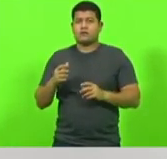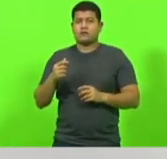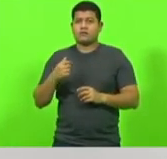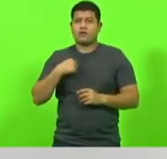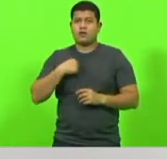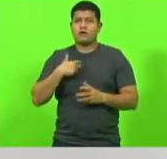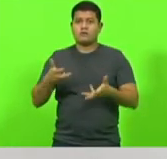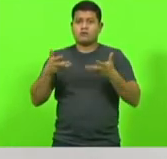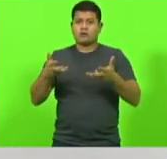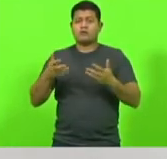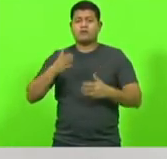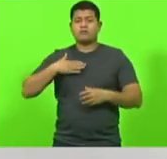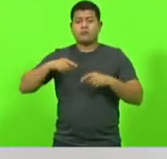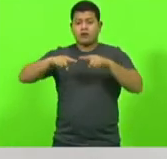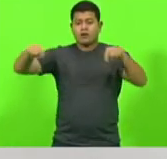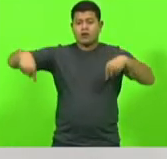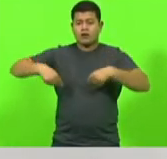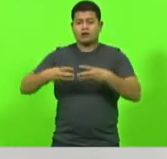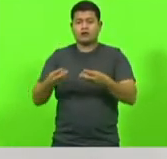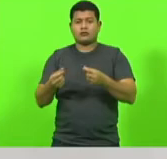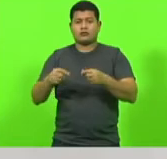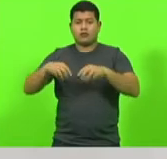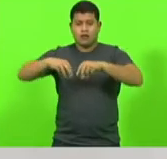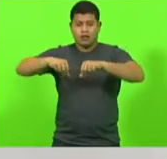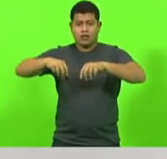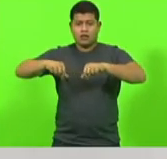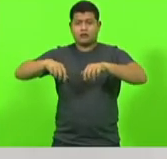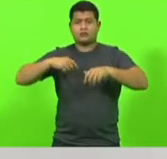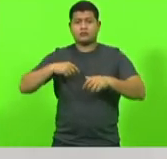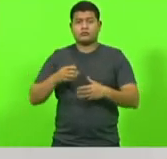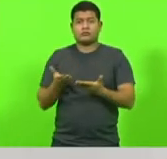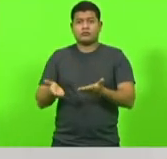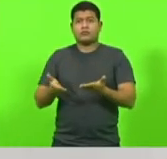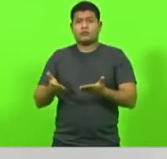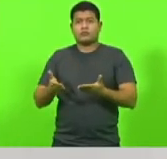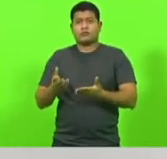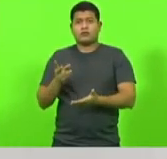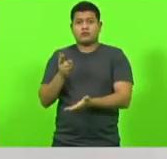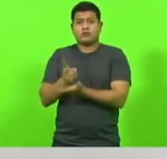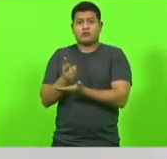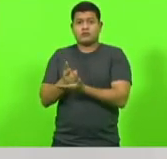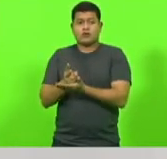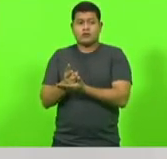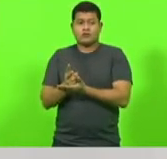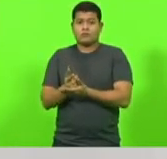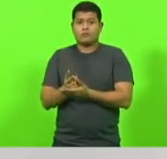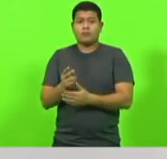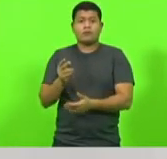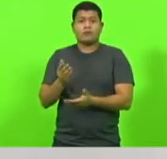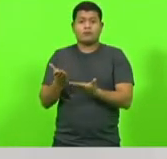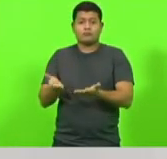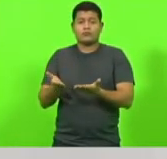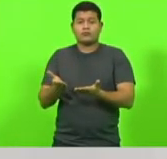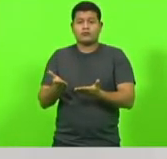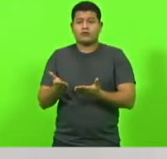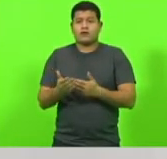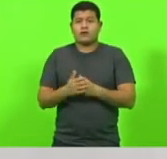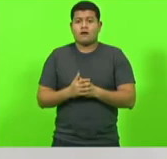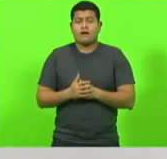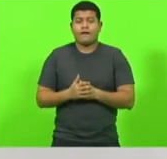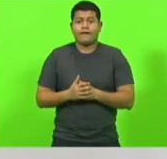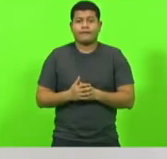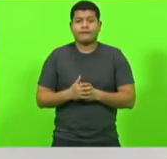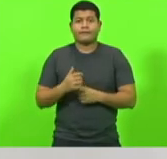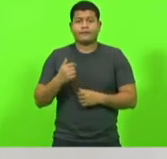que o meu território, o meu terreno, seja uma reserva particular. Eu me comprometo a cuidar de